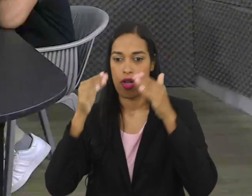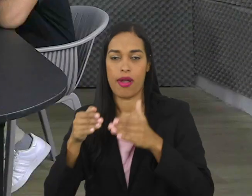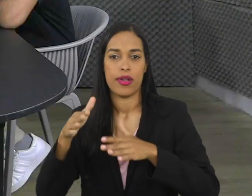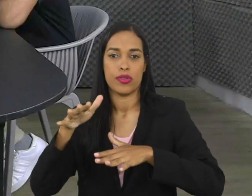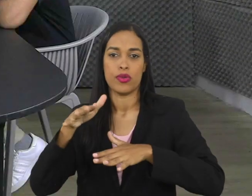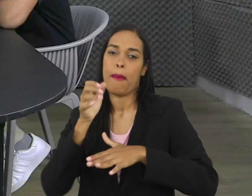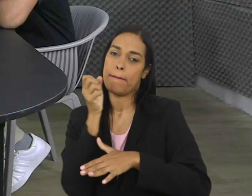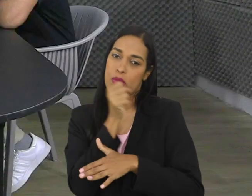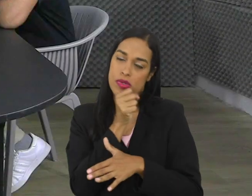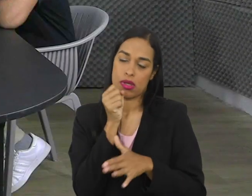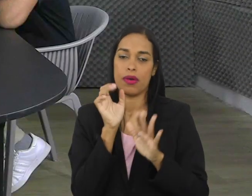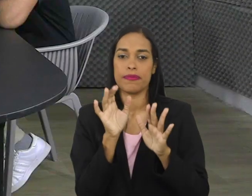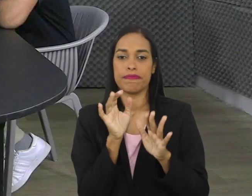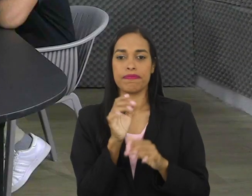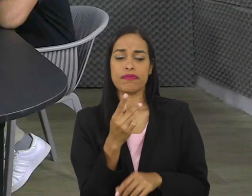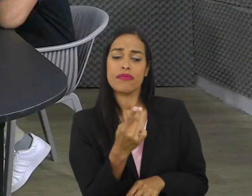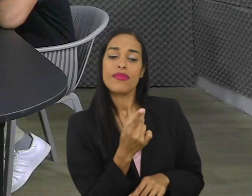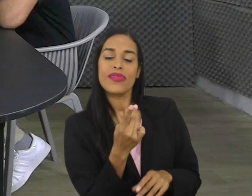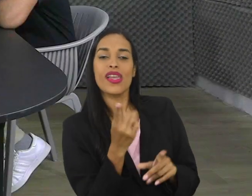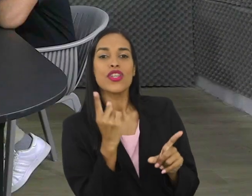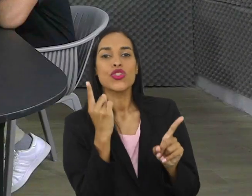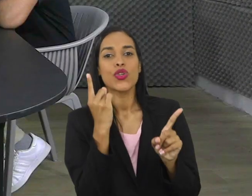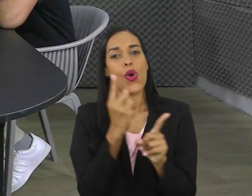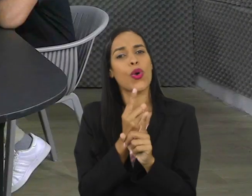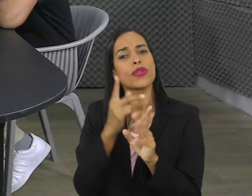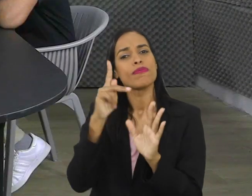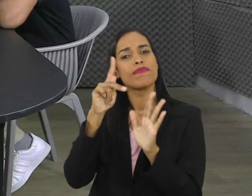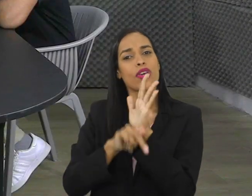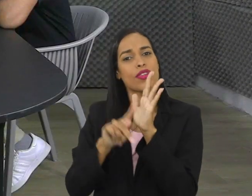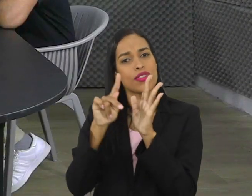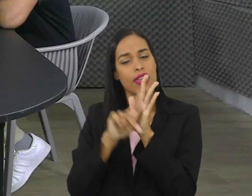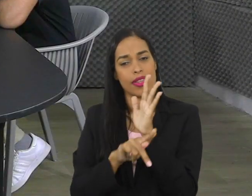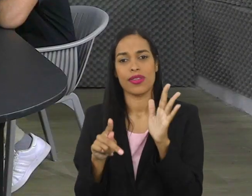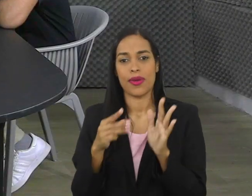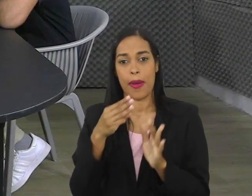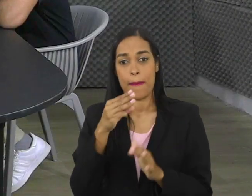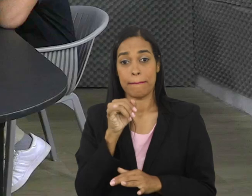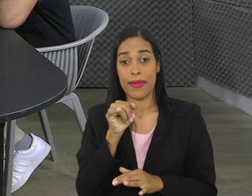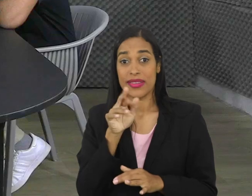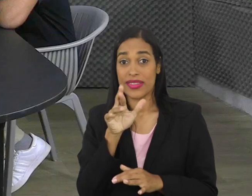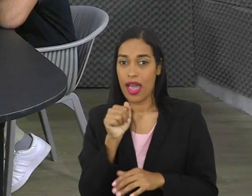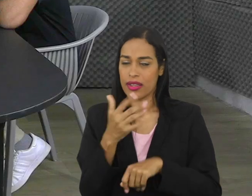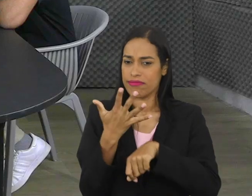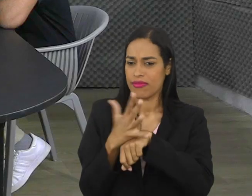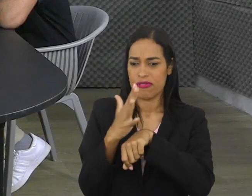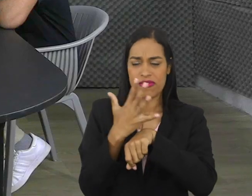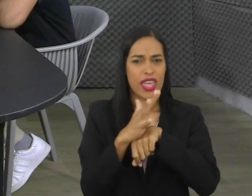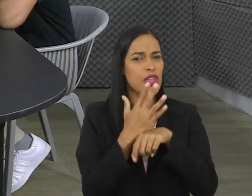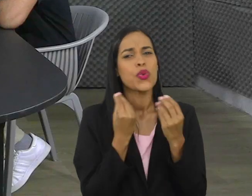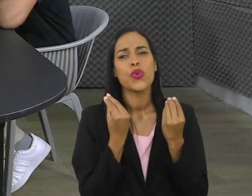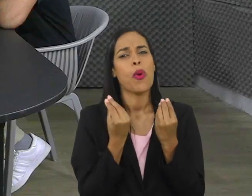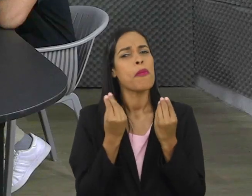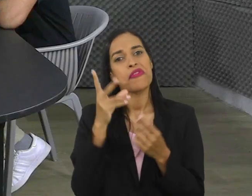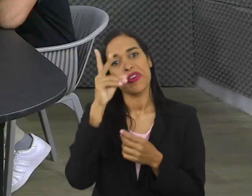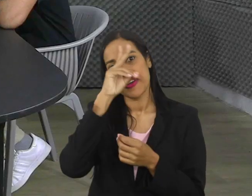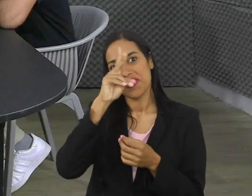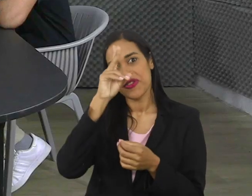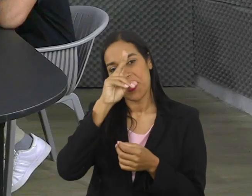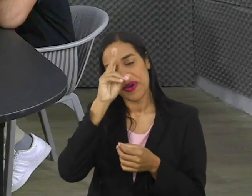pra gente esse encontro de vocês em relação ao projeto. Maiara estava ensaiando. Como